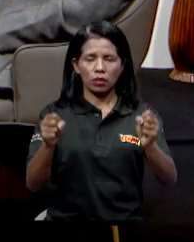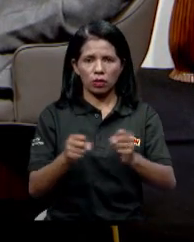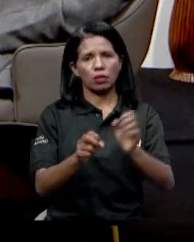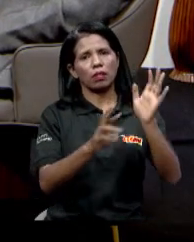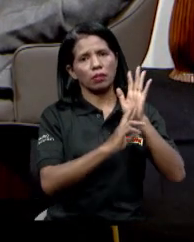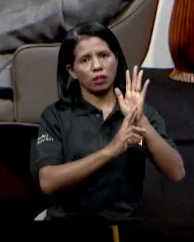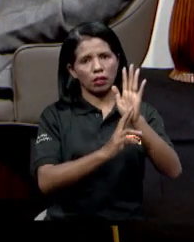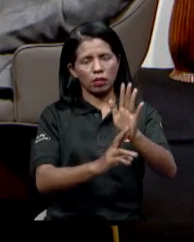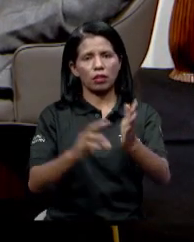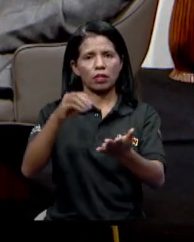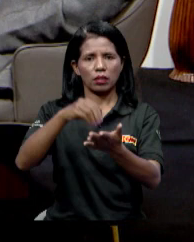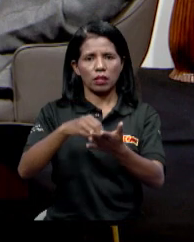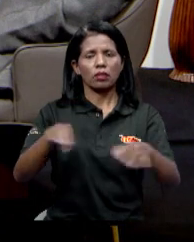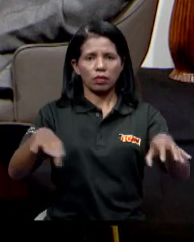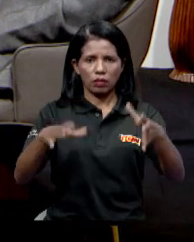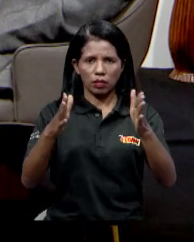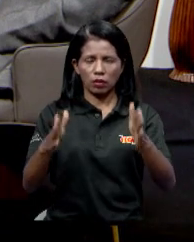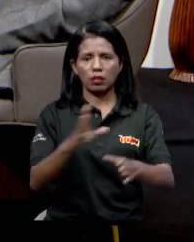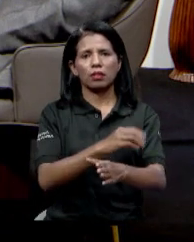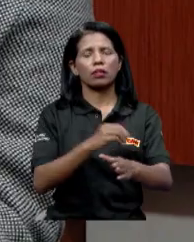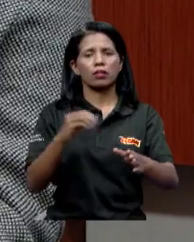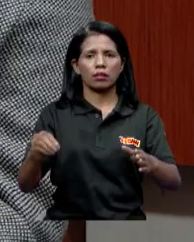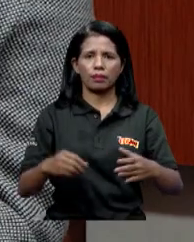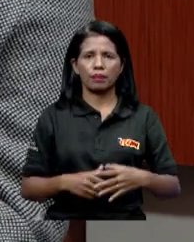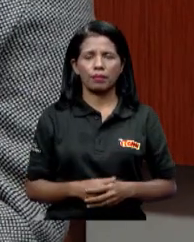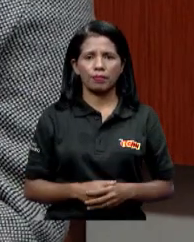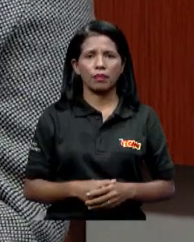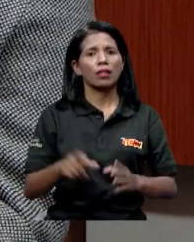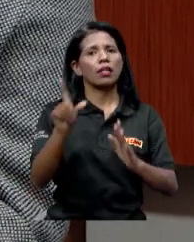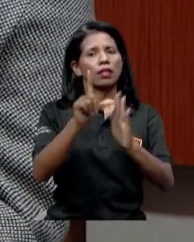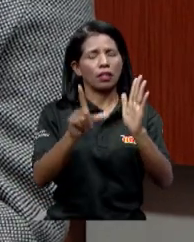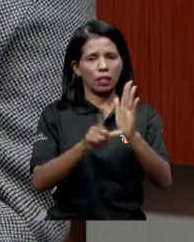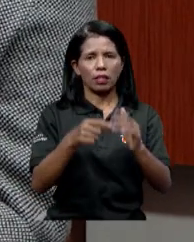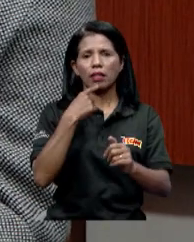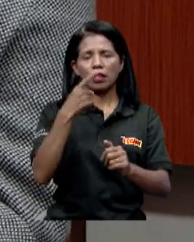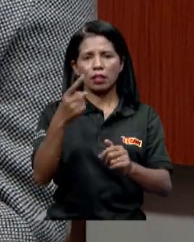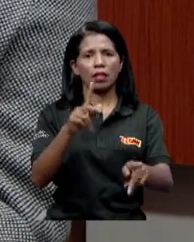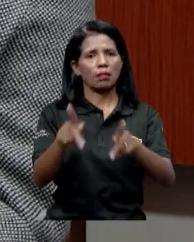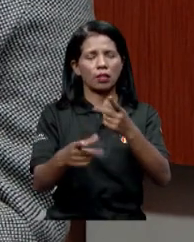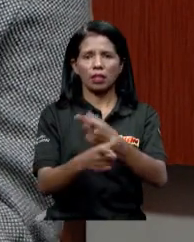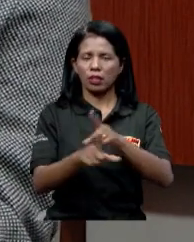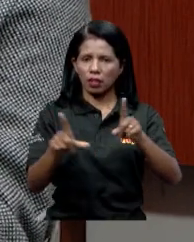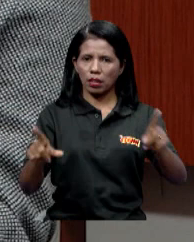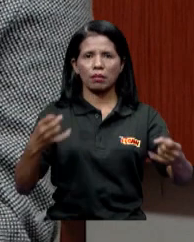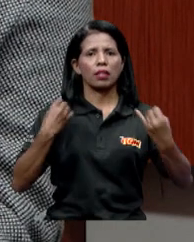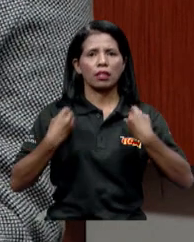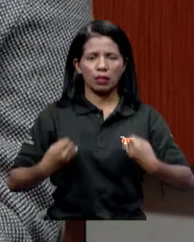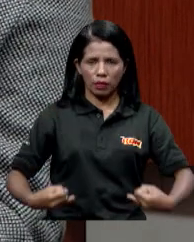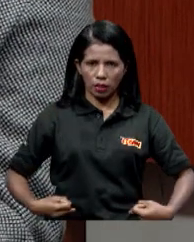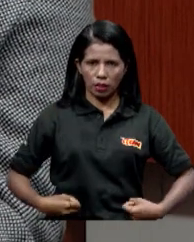representativo, hode garante funcionamento poder local. Leine dehan emane livremente independente